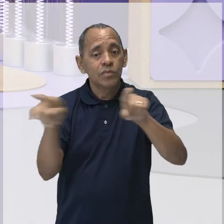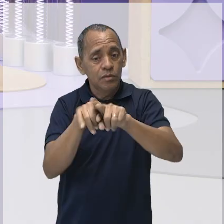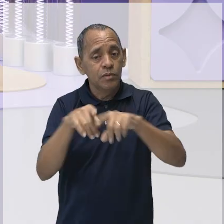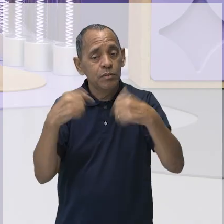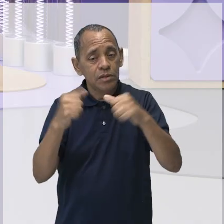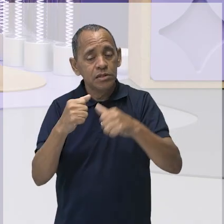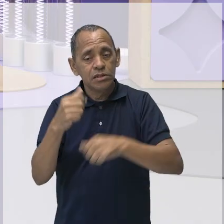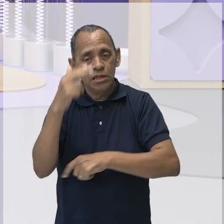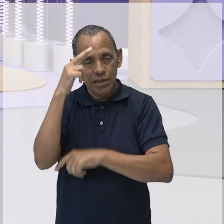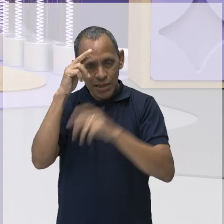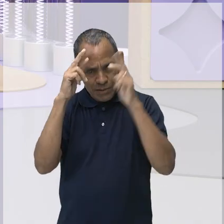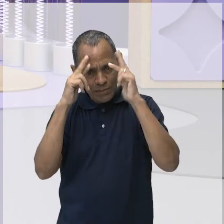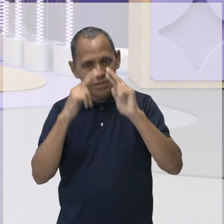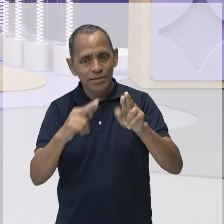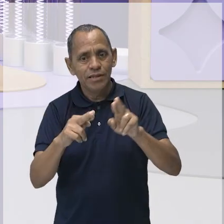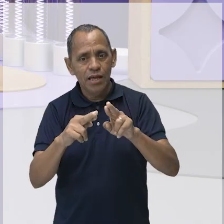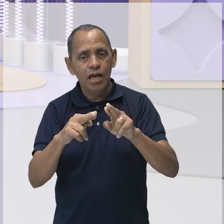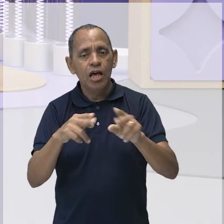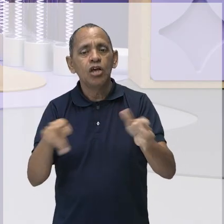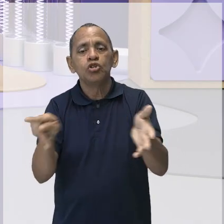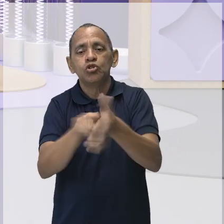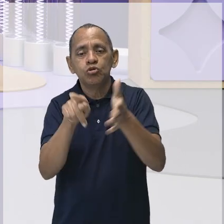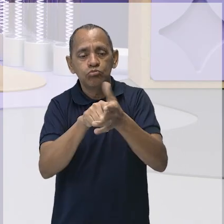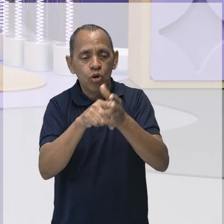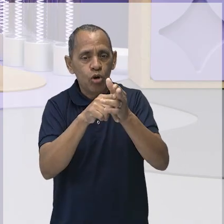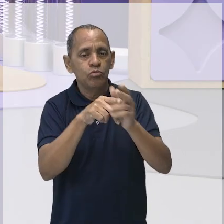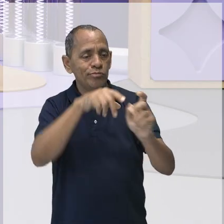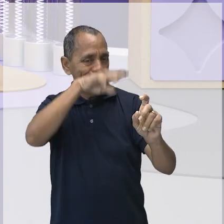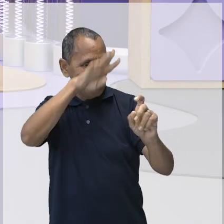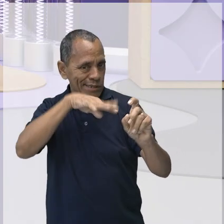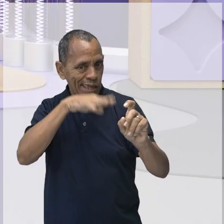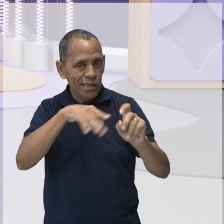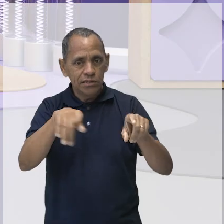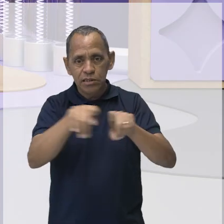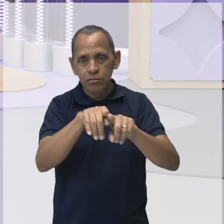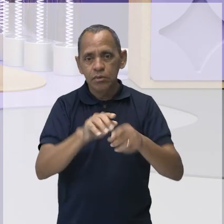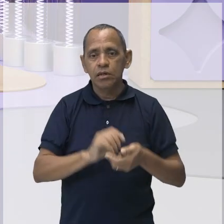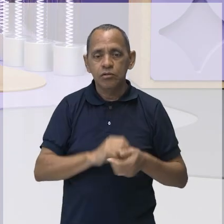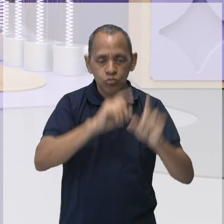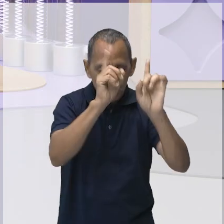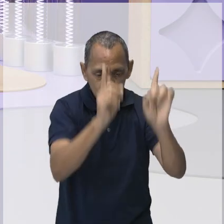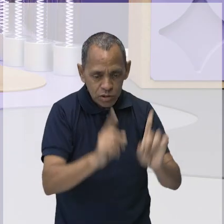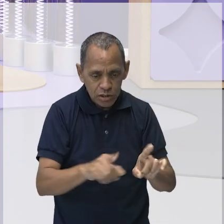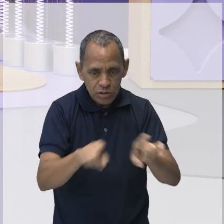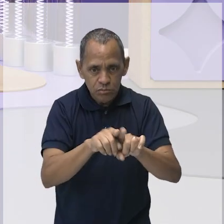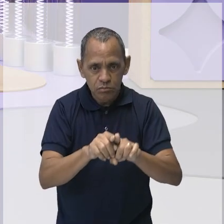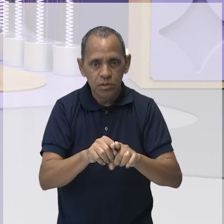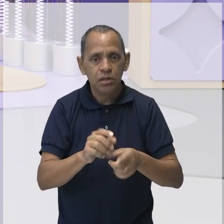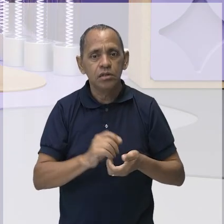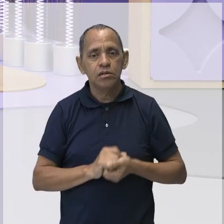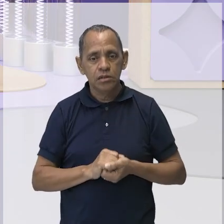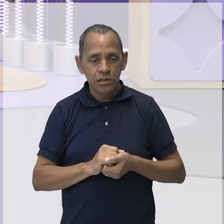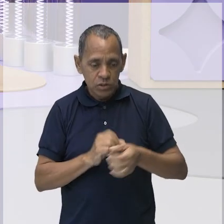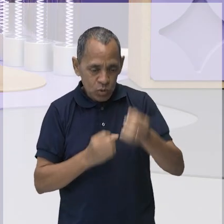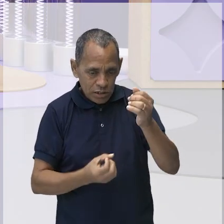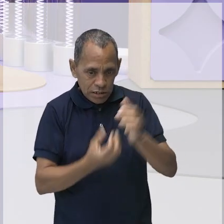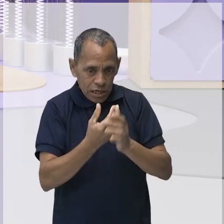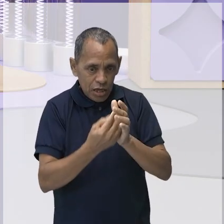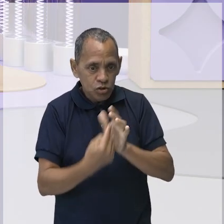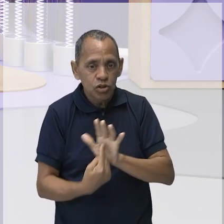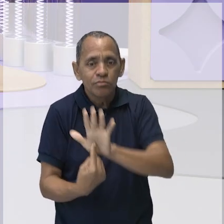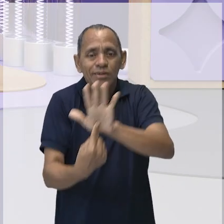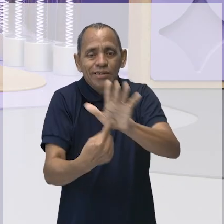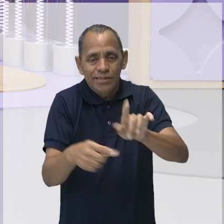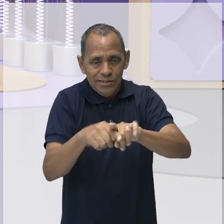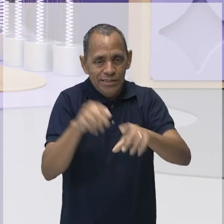os próprios deuses, é respeitar a própria divindade que se manifesta nessas religiões. Nós perpassamos de